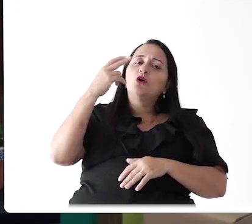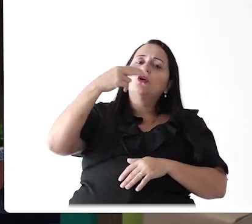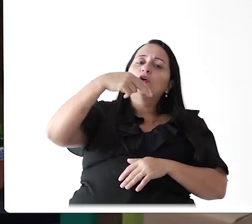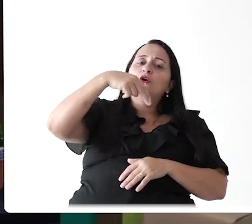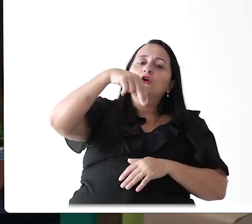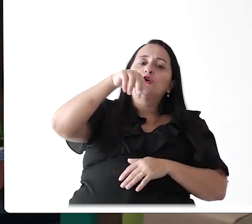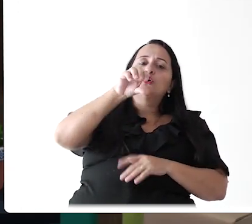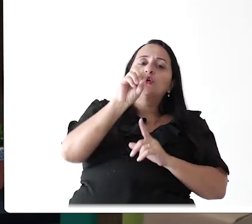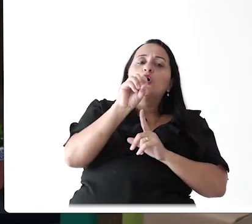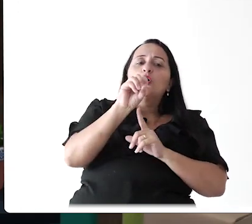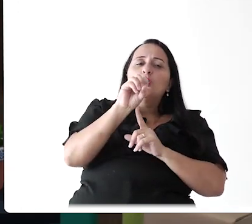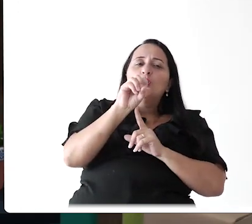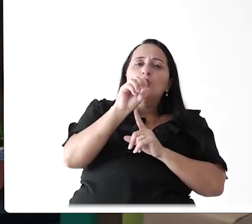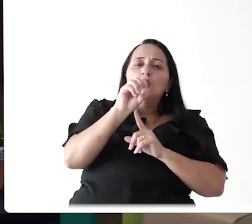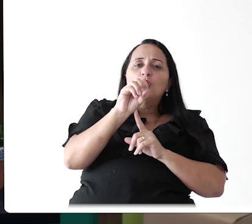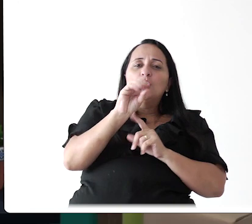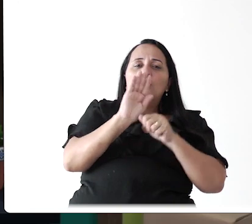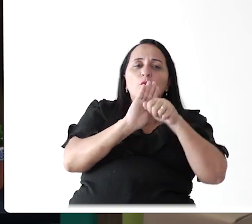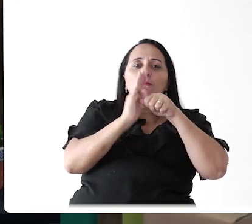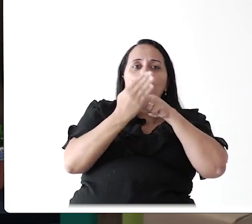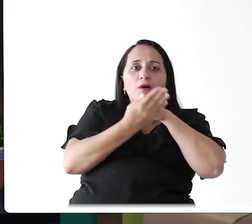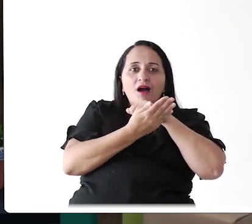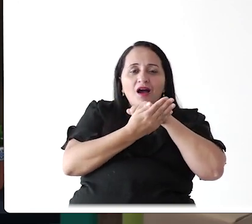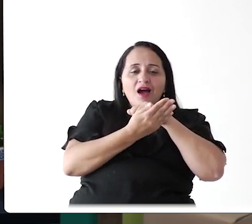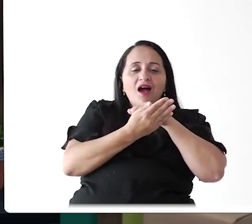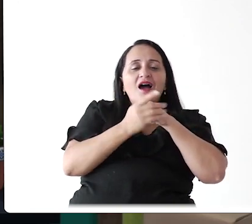fica no bairro.